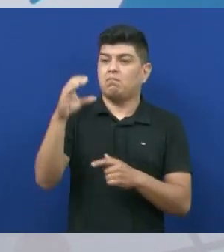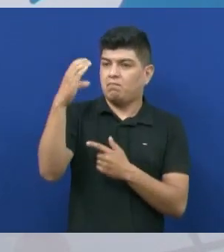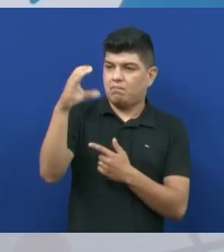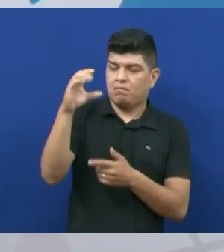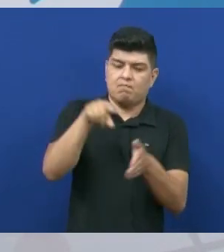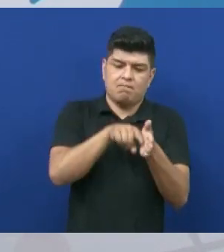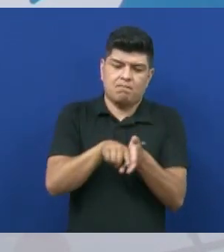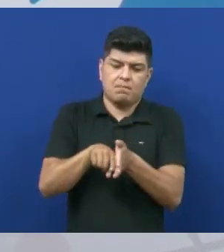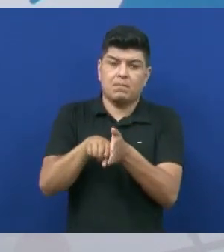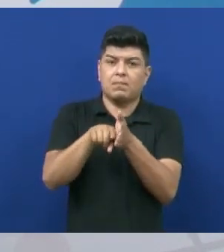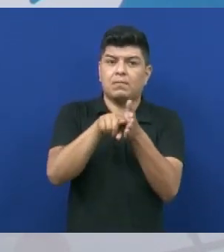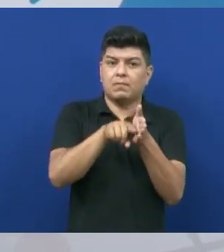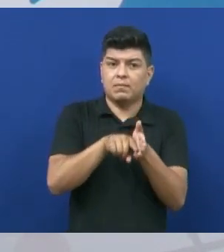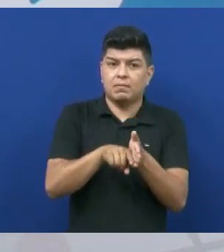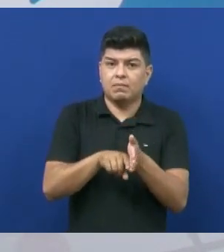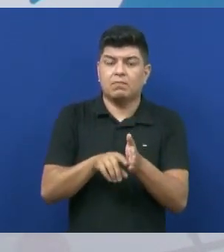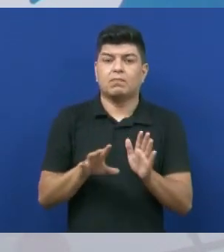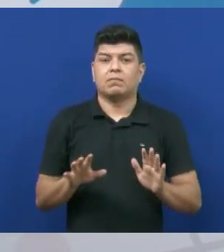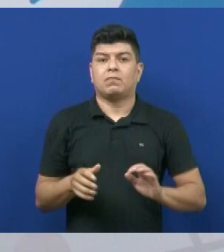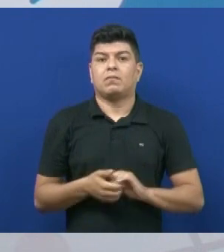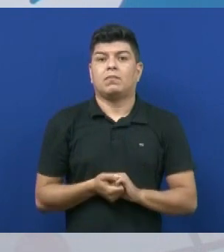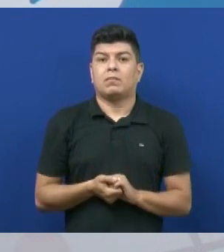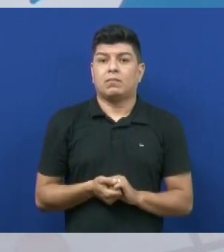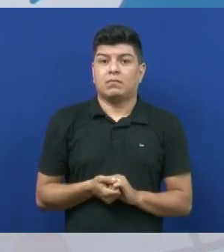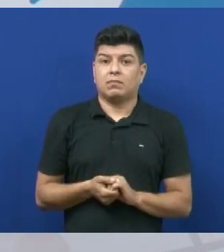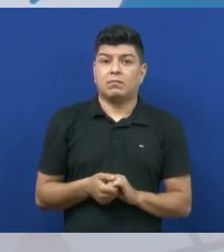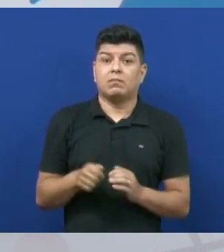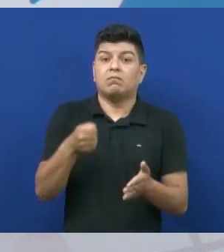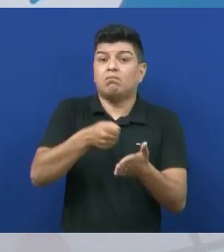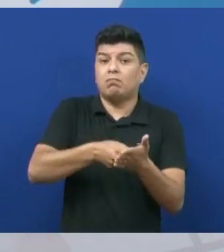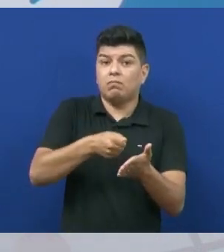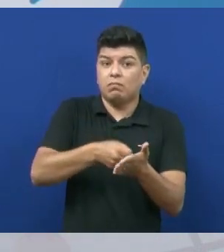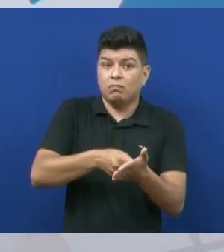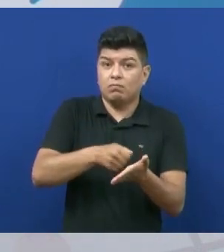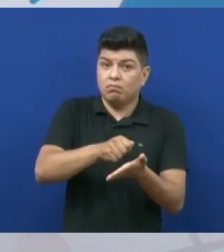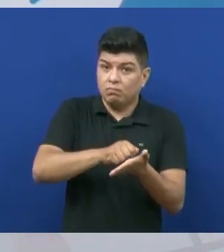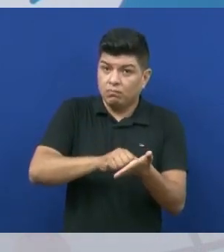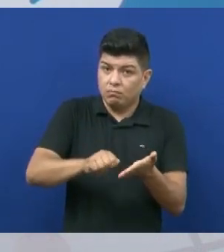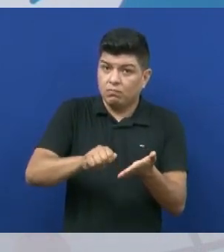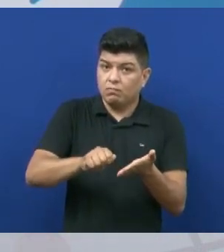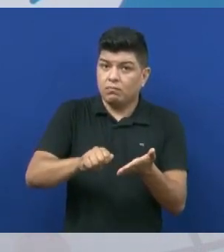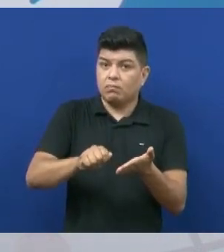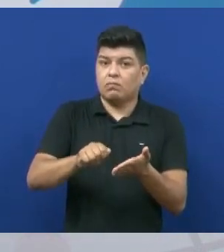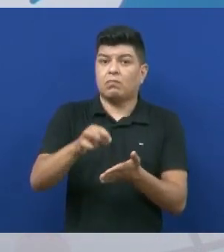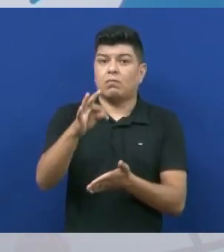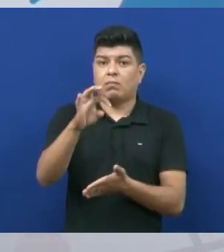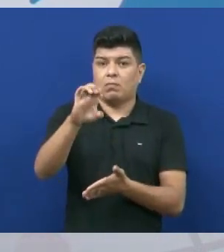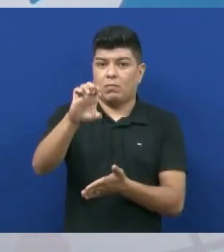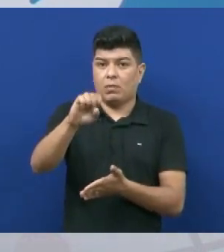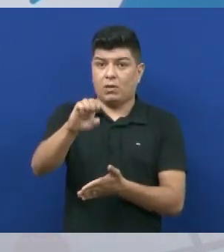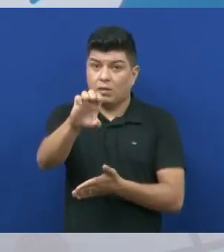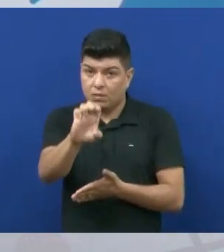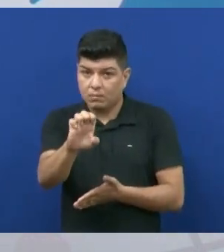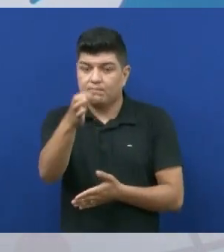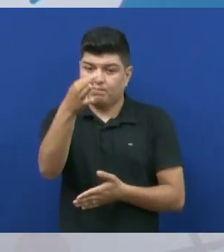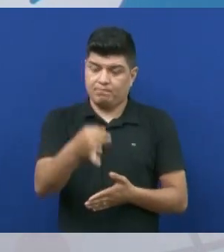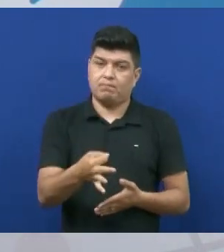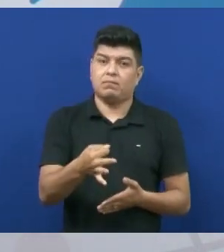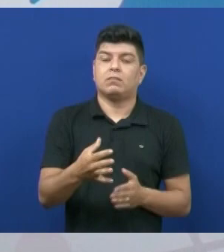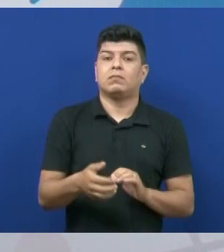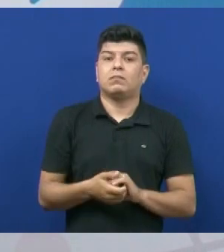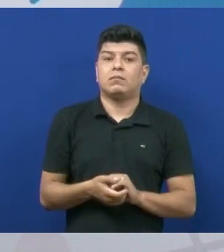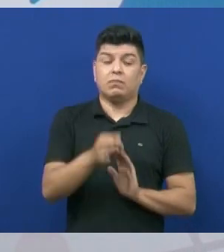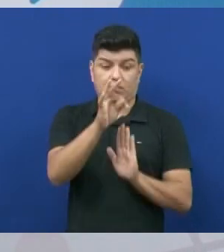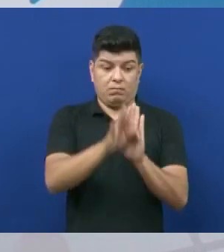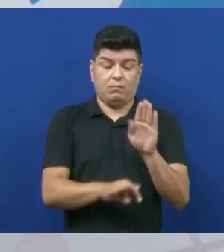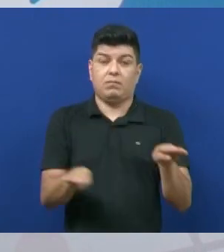científica, factual e assim por diante, para comprovar que a tese do autor está correta. E esse